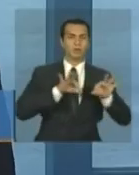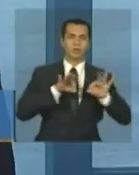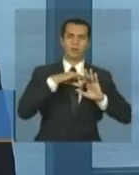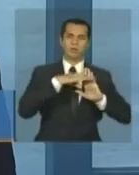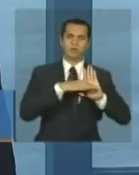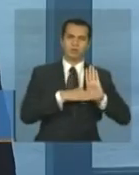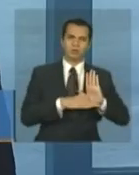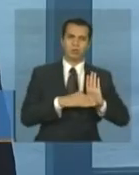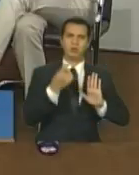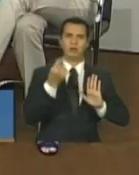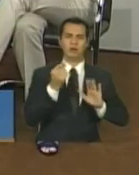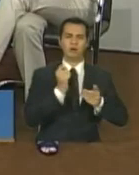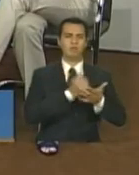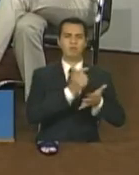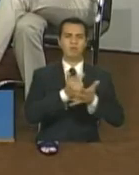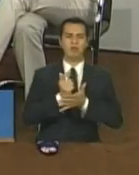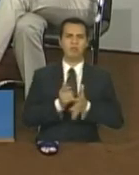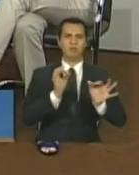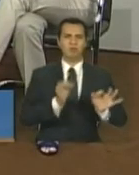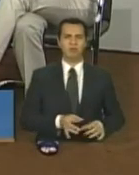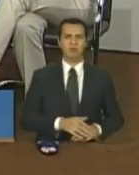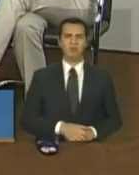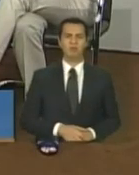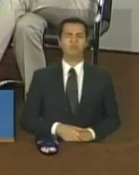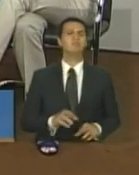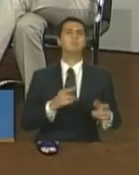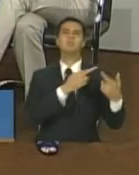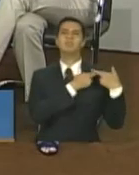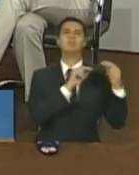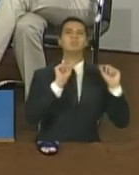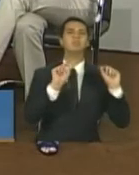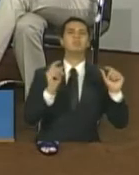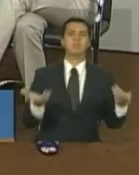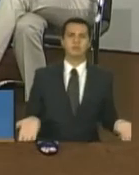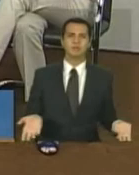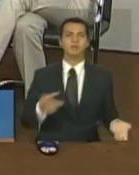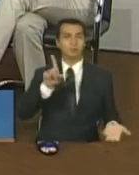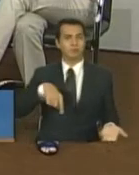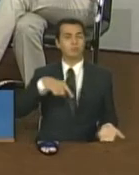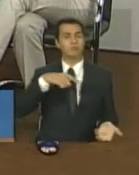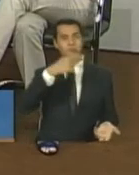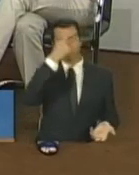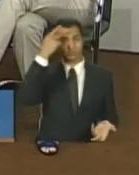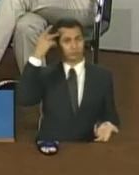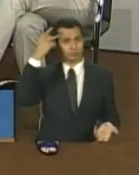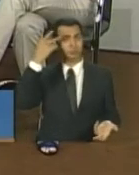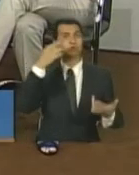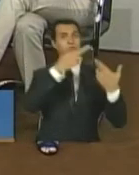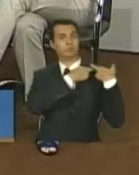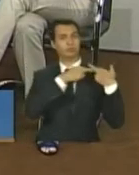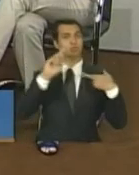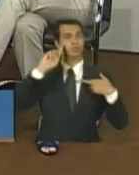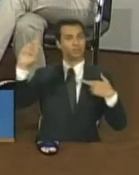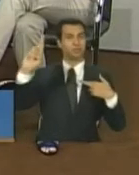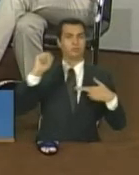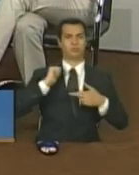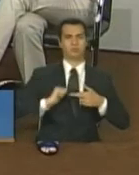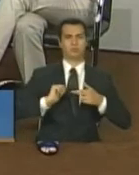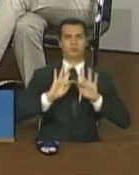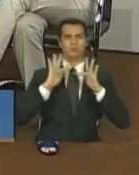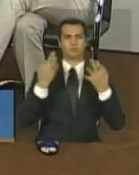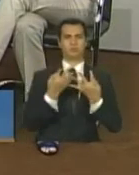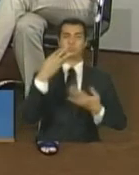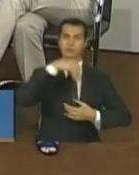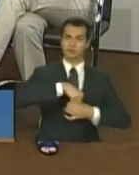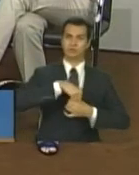recursos quem é que faz esse planejamento da execução dos recursos é o gestor do programa Bolsa Família ele precisa fazer